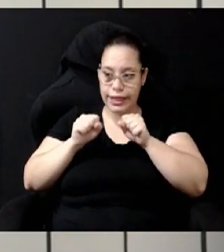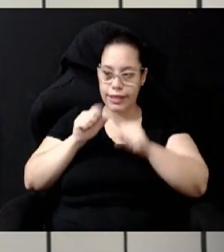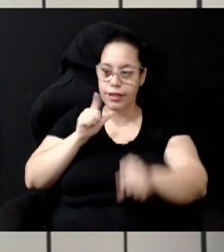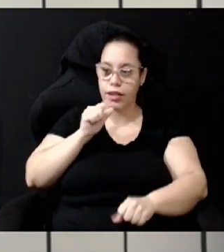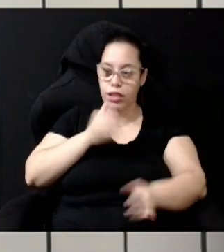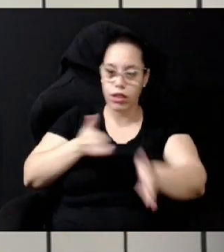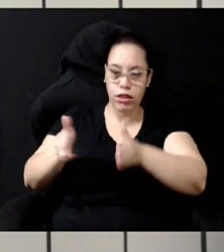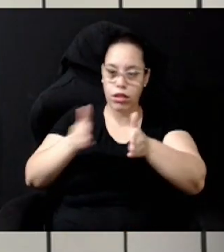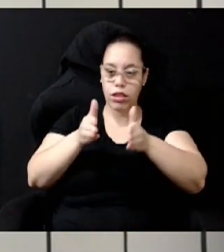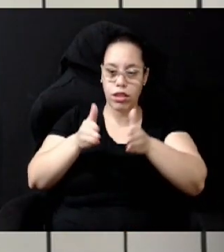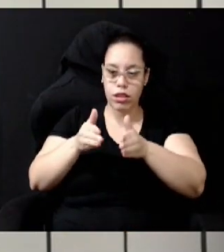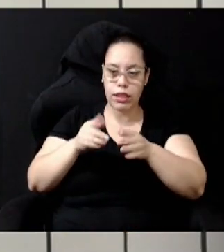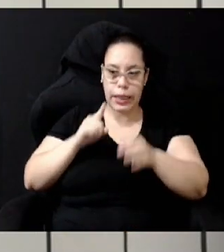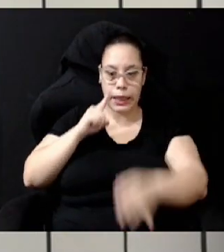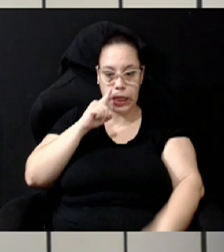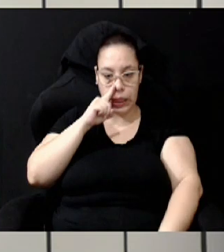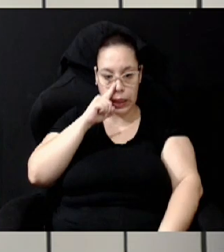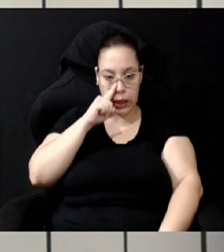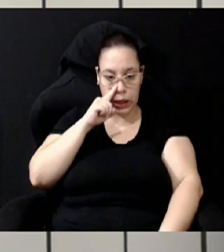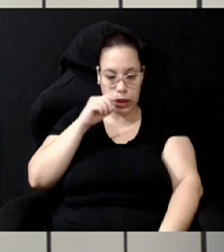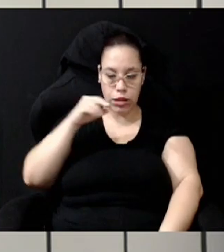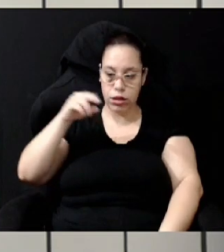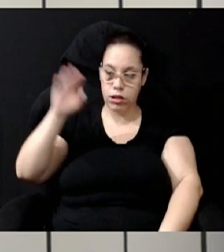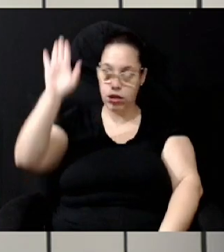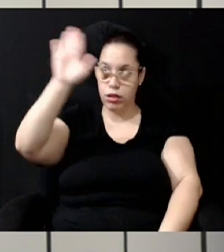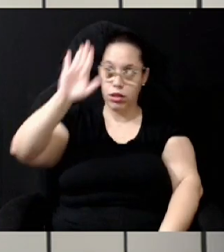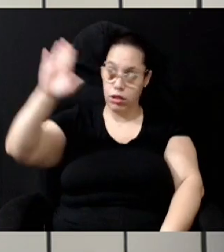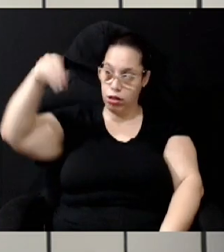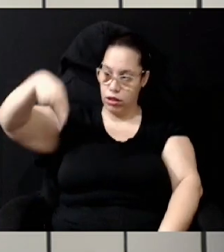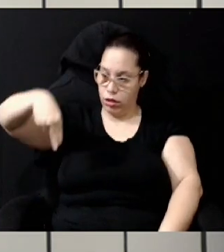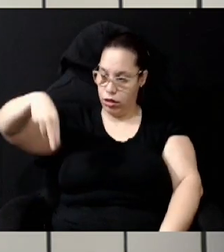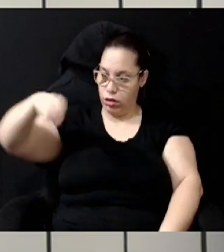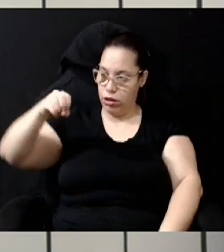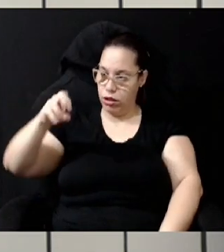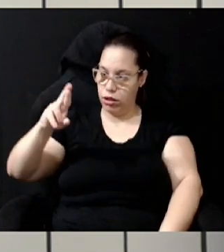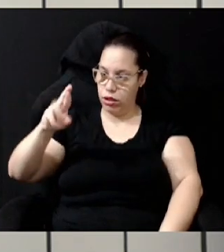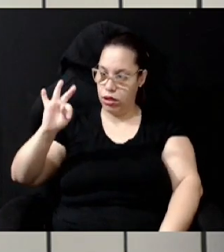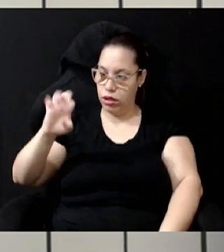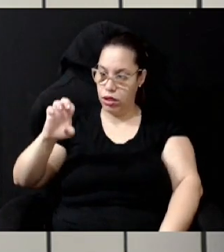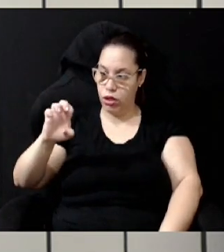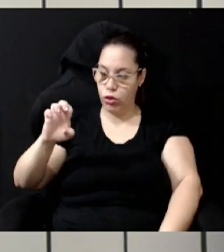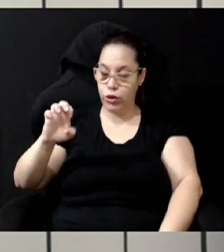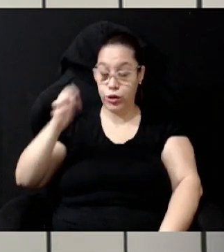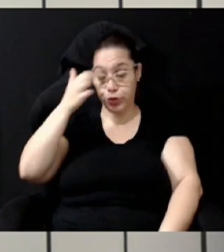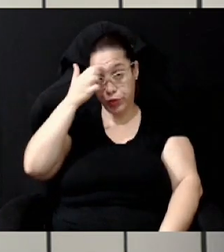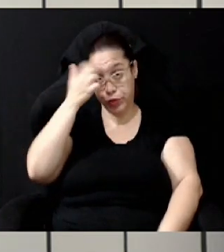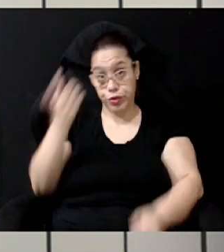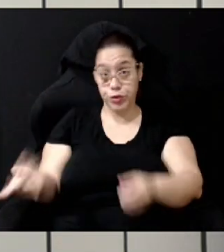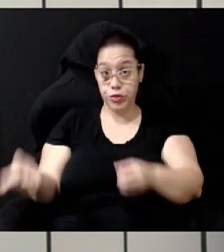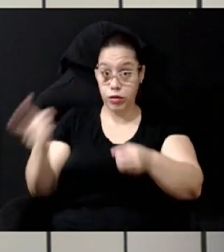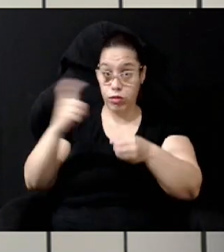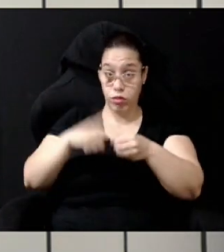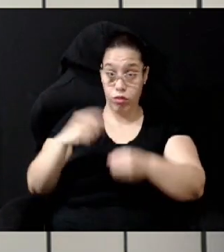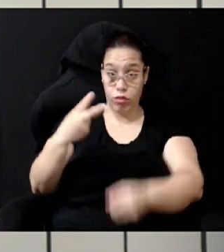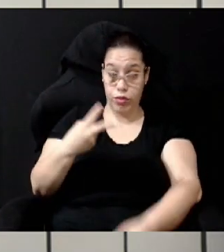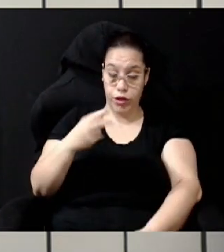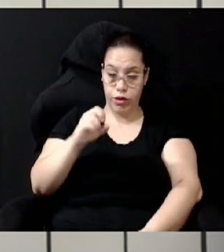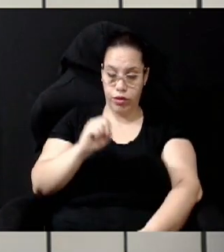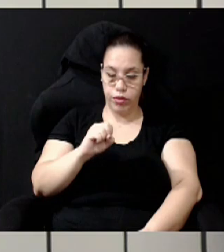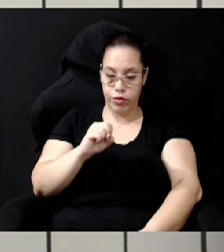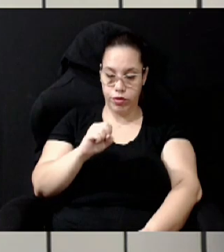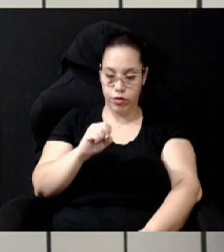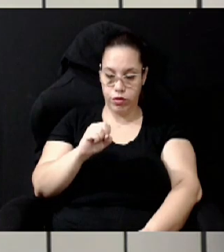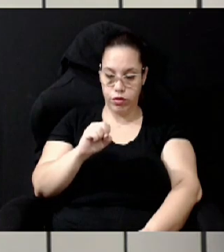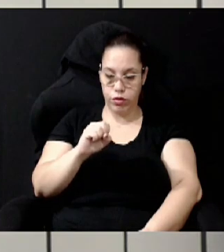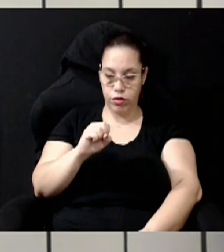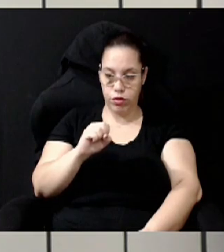na região norte em mais de 100 anos da série histórica, voltando um pouquinho em 2013 no estado de São Paulo, também